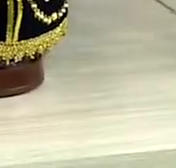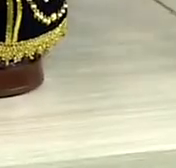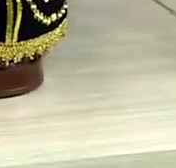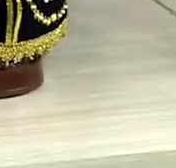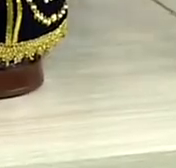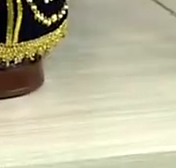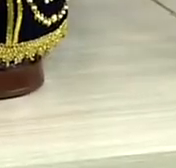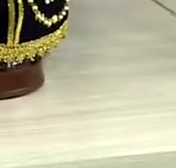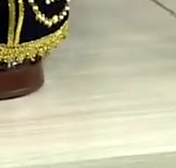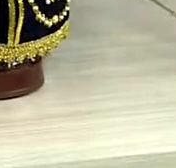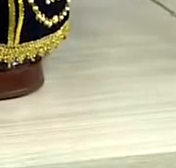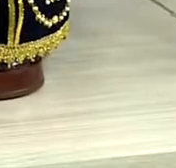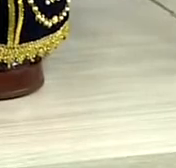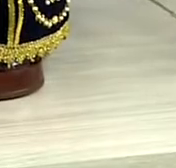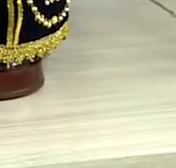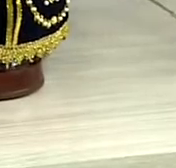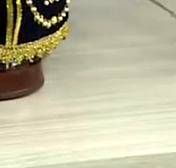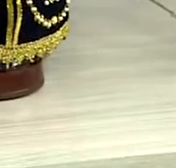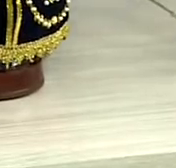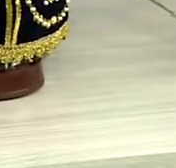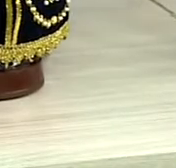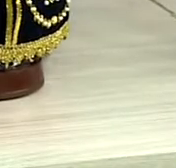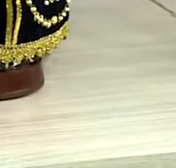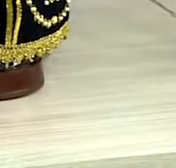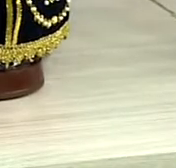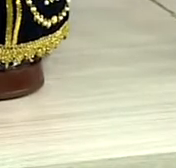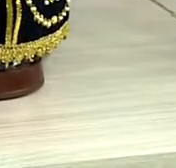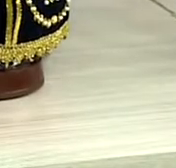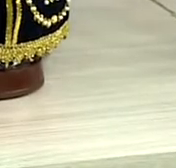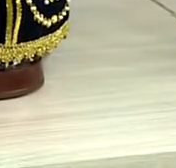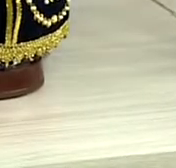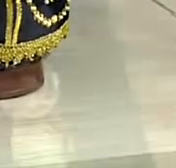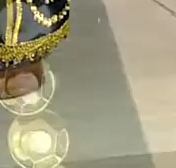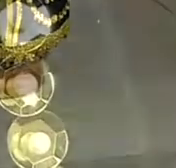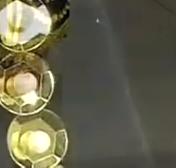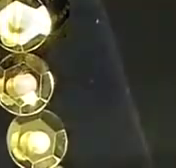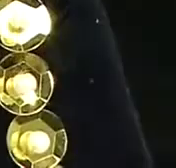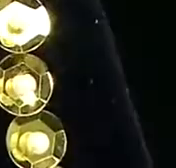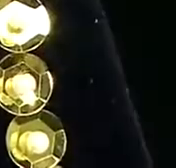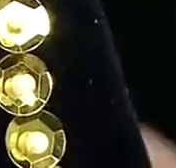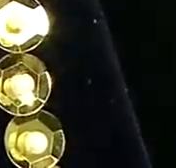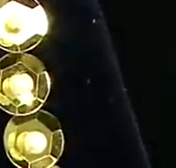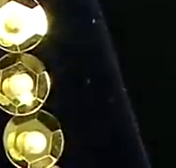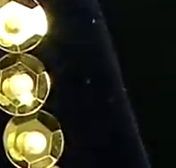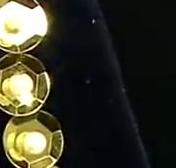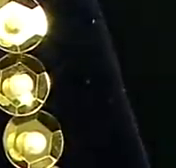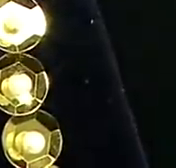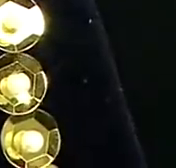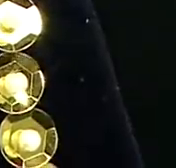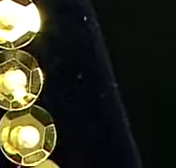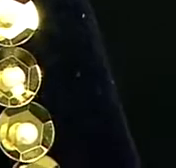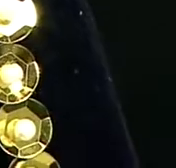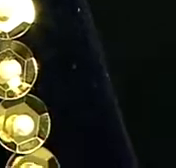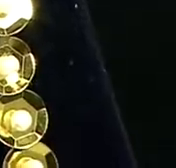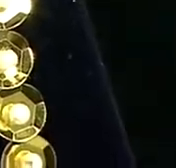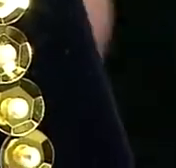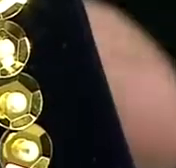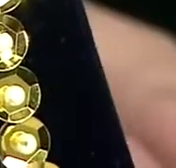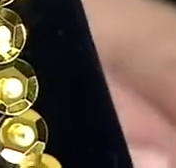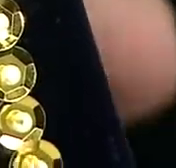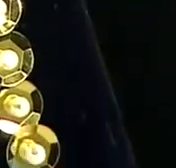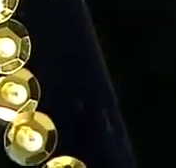mariano. Primeiro, deixa eu mostrar essa imagem linda de Nossa Senhora Aparecida, de um material inquebrável. Todo com esse manto